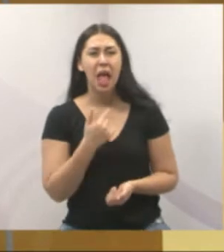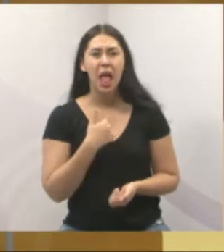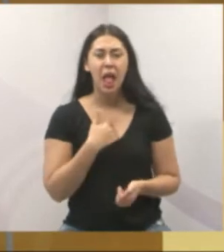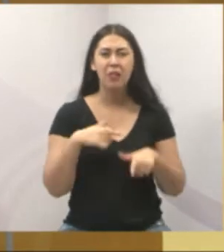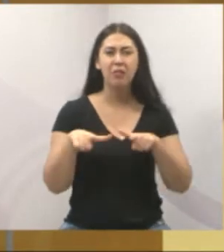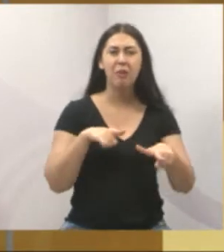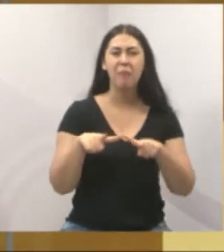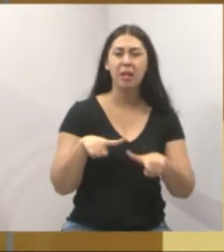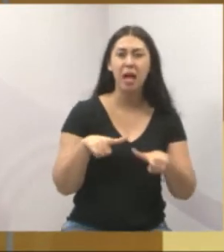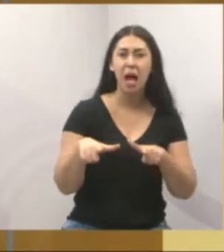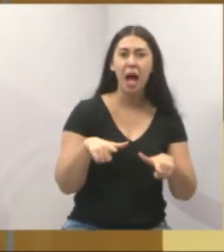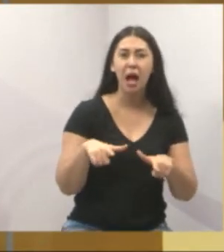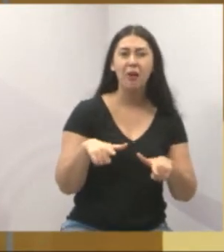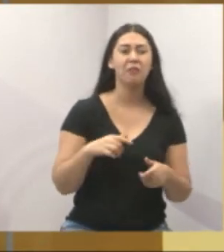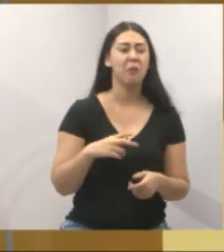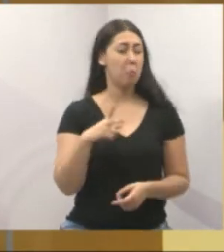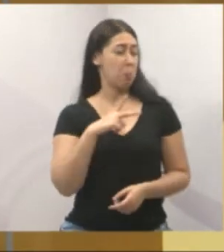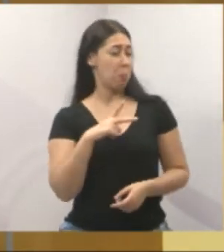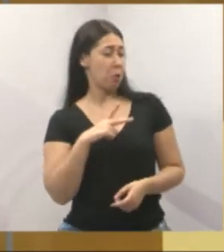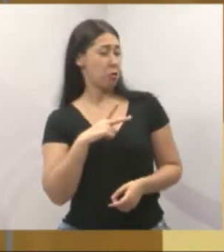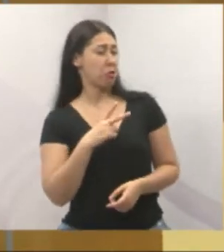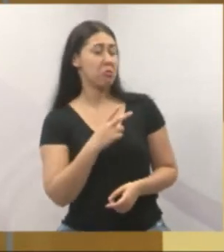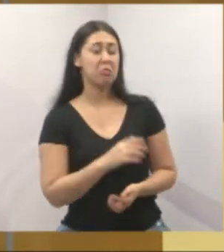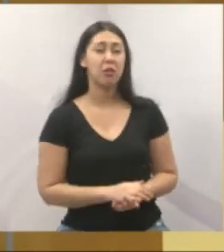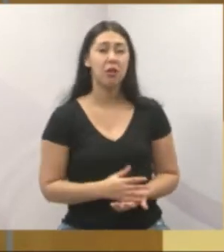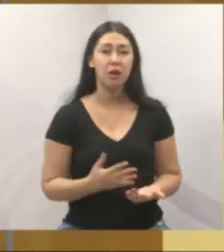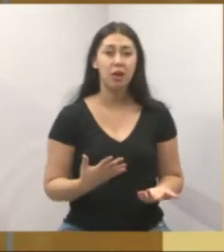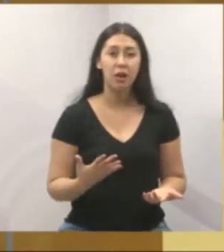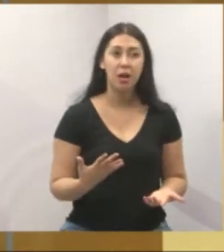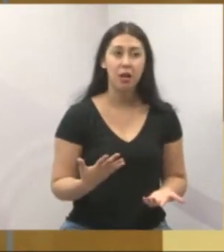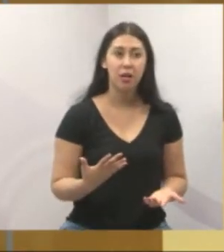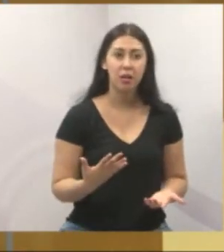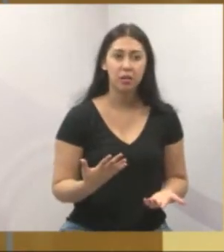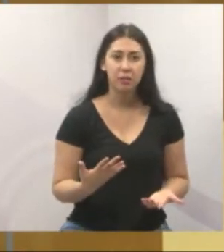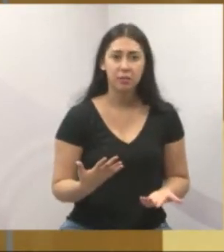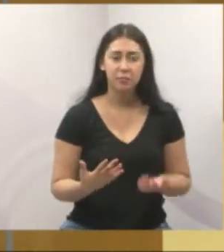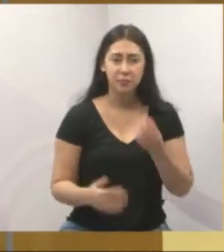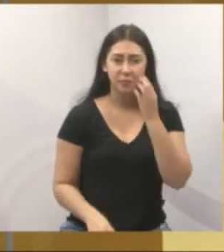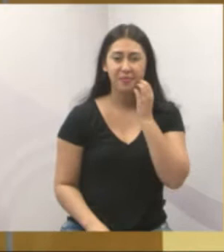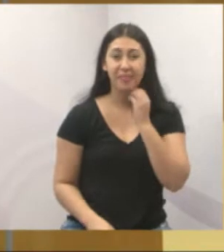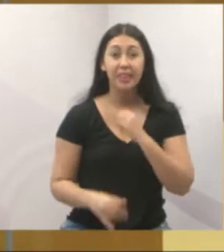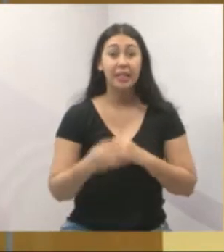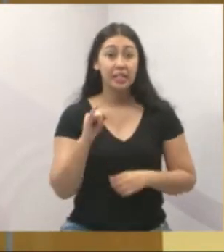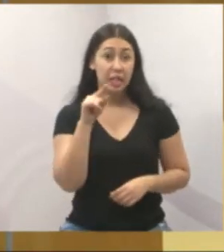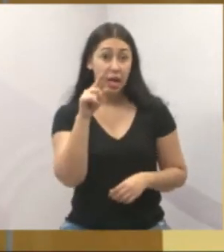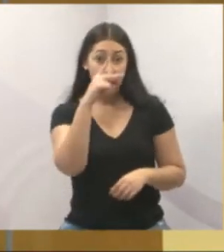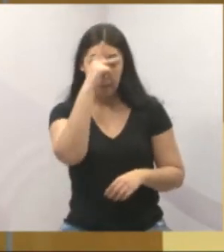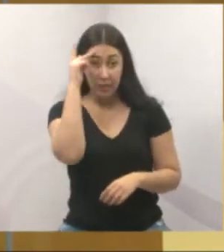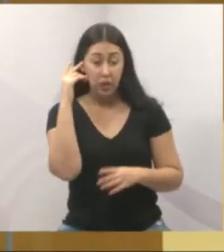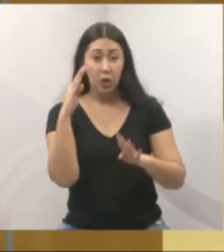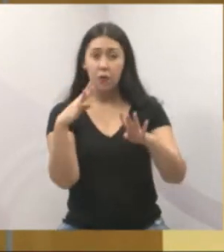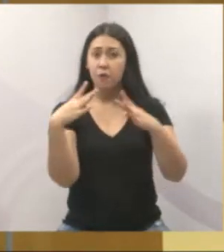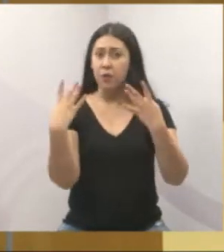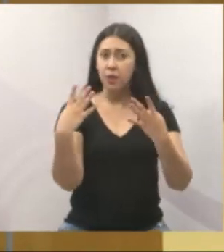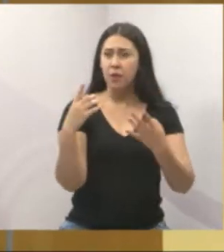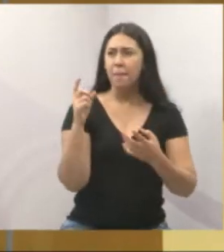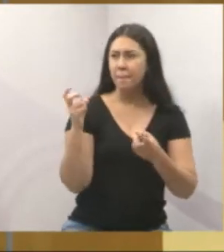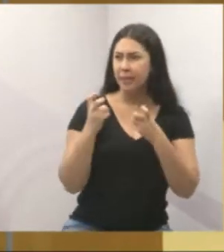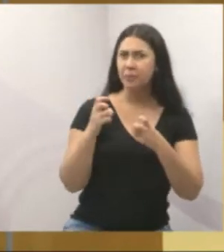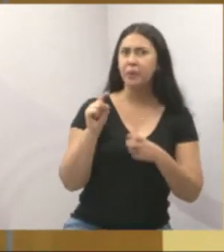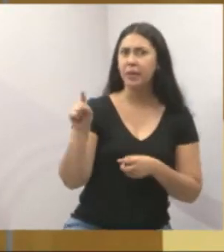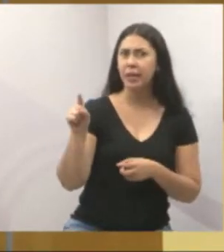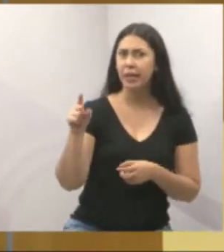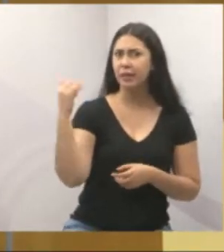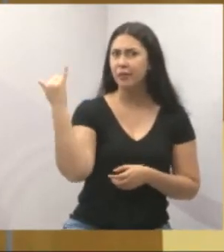defendia interesses de particulares, um mandato que chegou a acompanhar, quem acompanhou viu os adjetivos impróprios que ele desferiu a